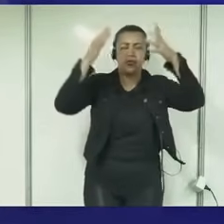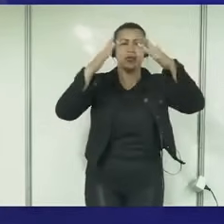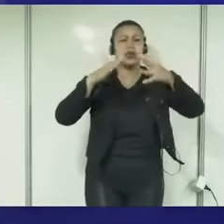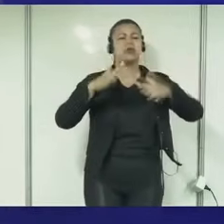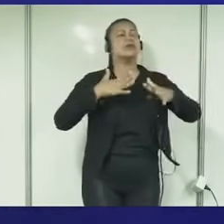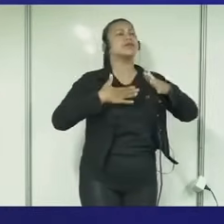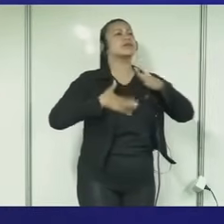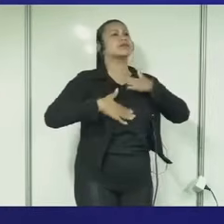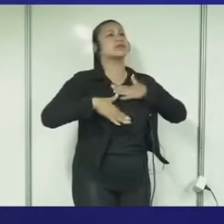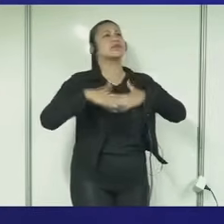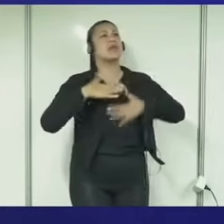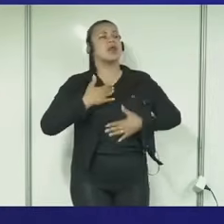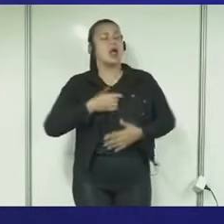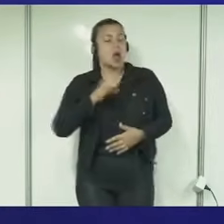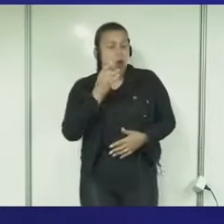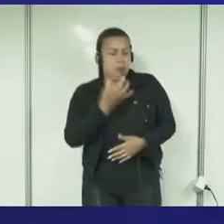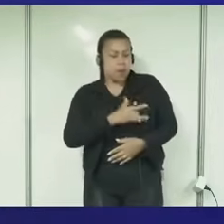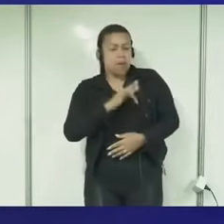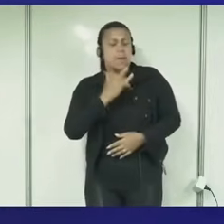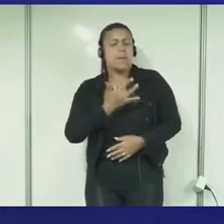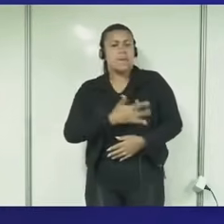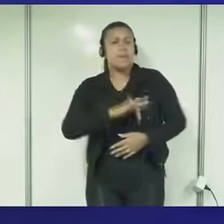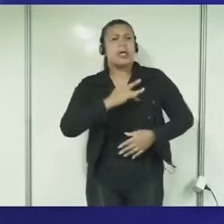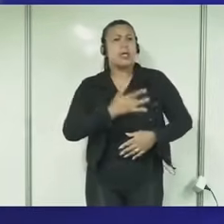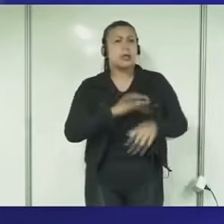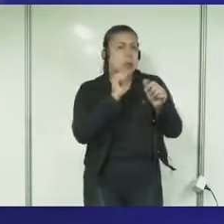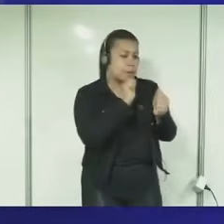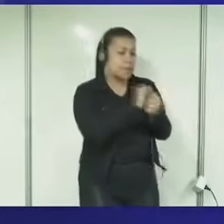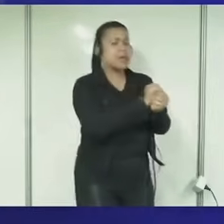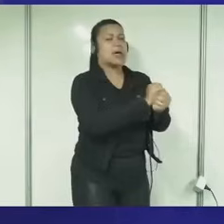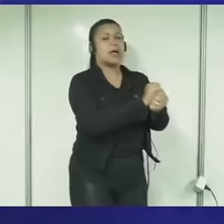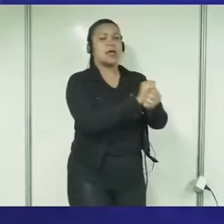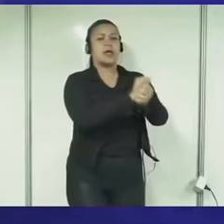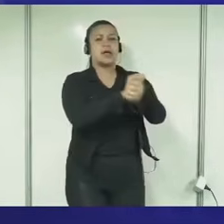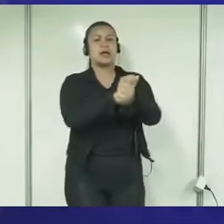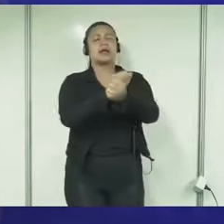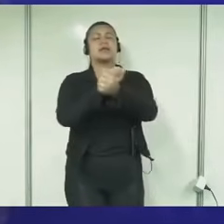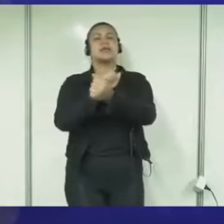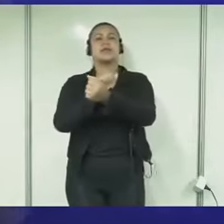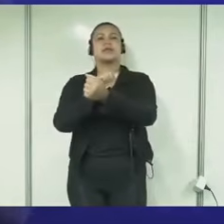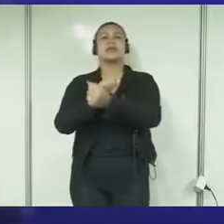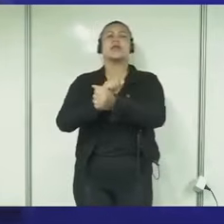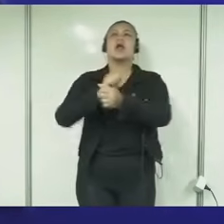acalmou, o medo repreendeu. Quando ele